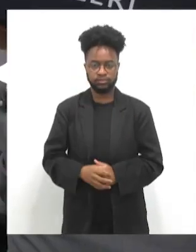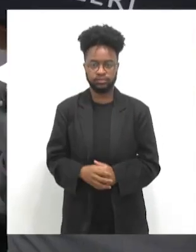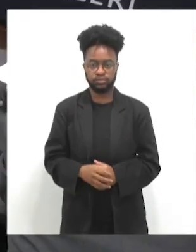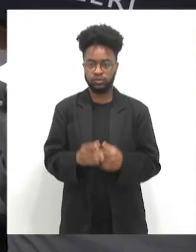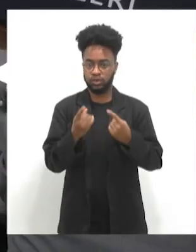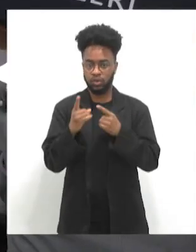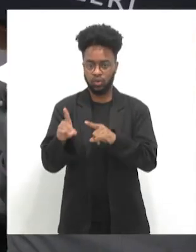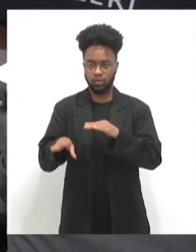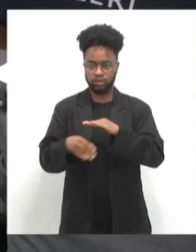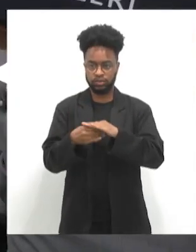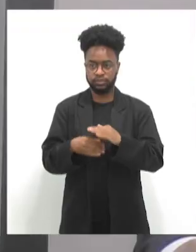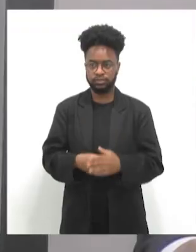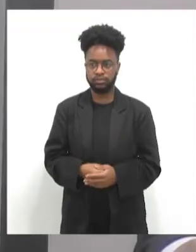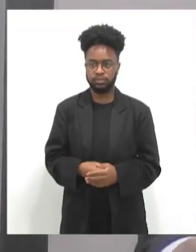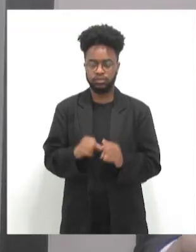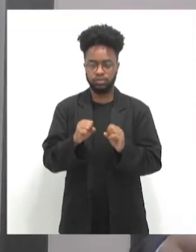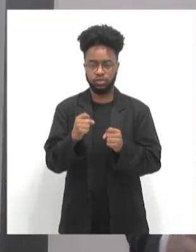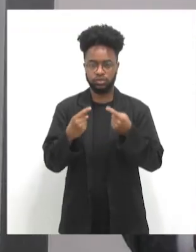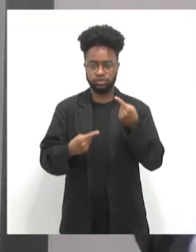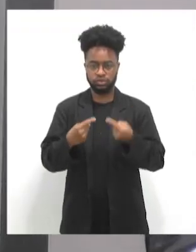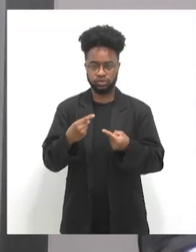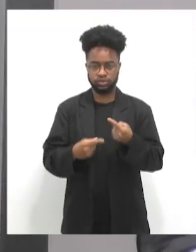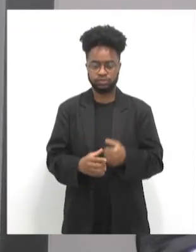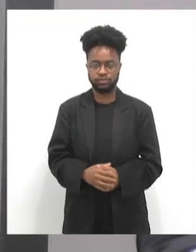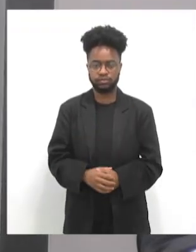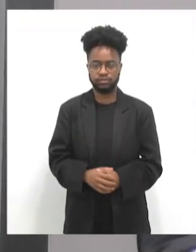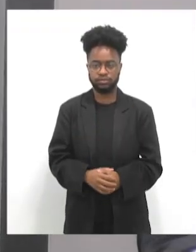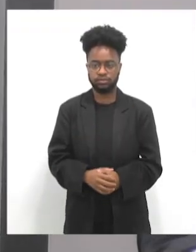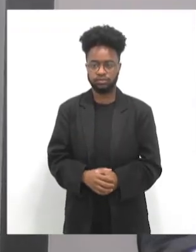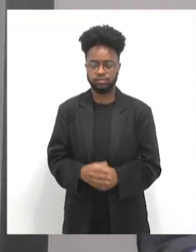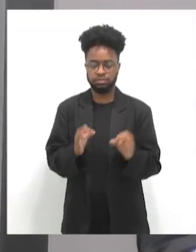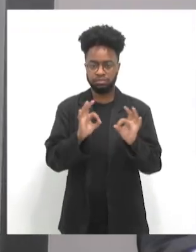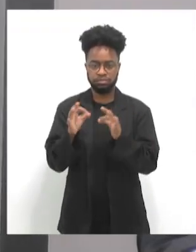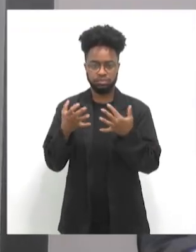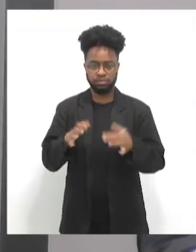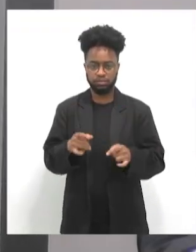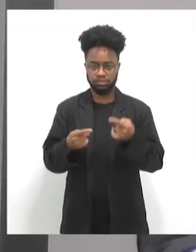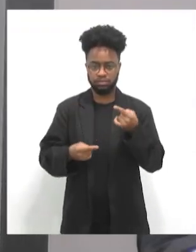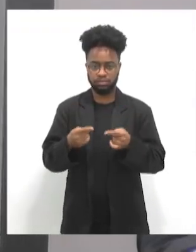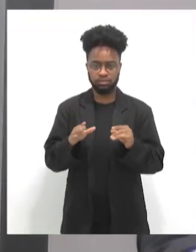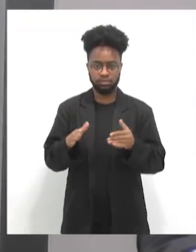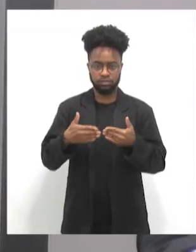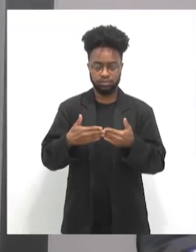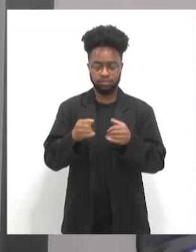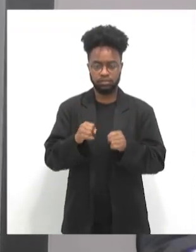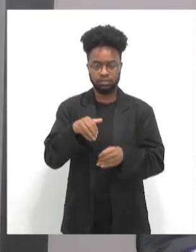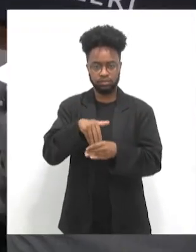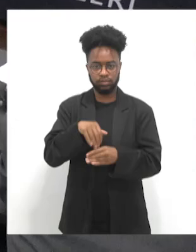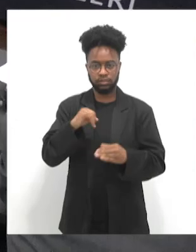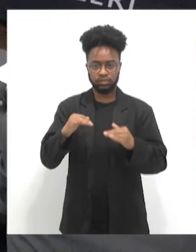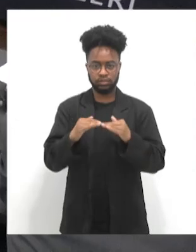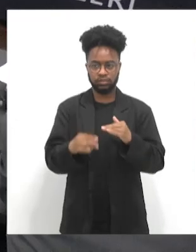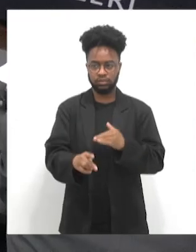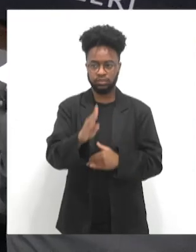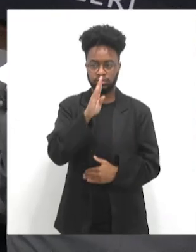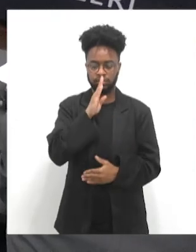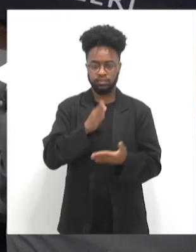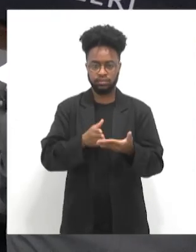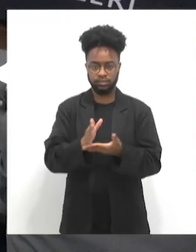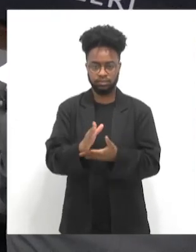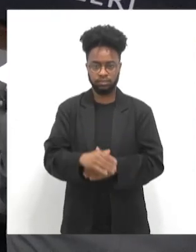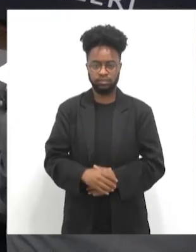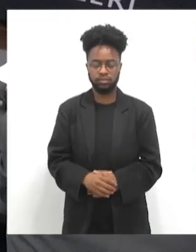Contrária à emenda. Em discussão? Não havendo quem queira discutir, em votação, os senhores que aprovam permaneçam como